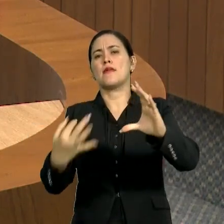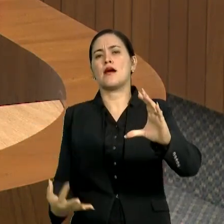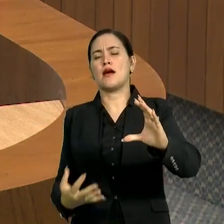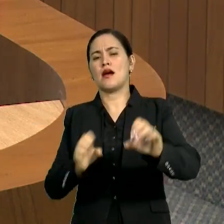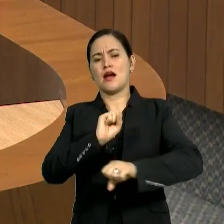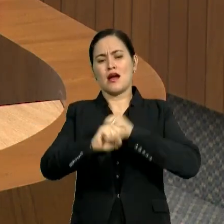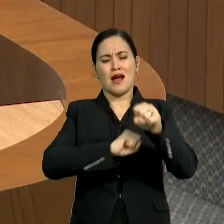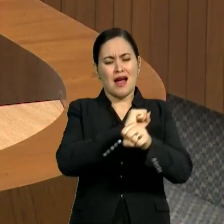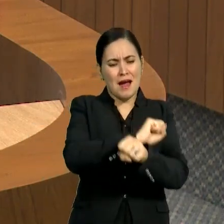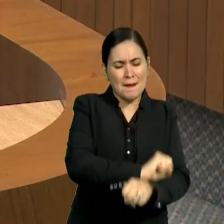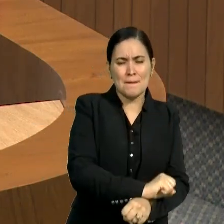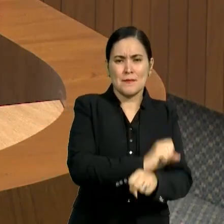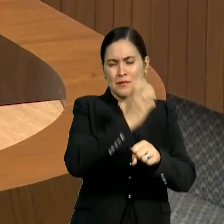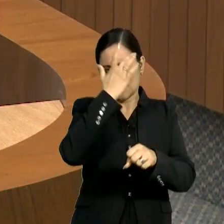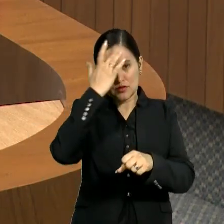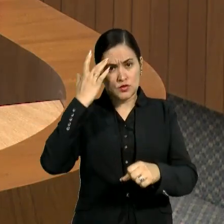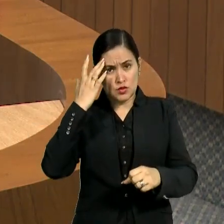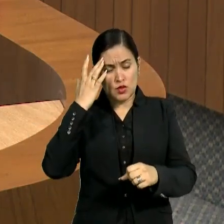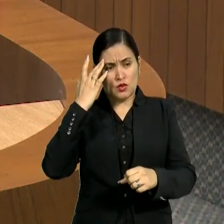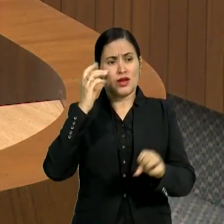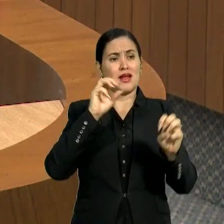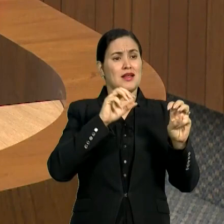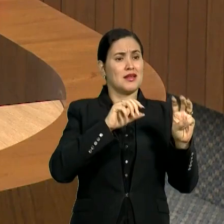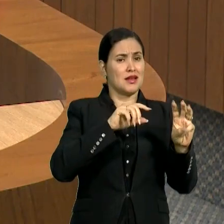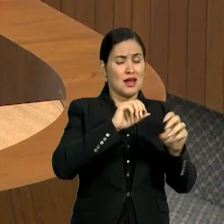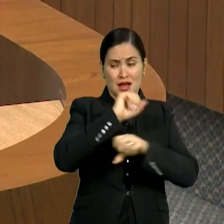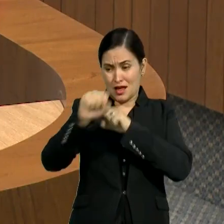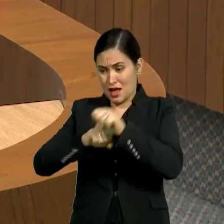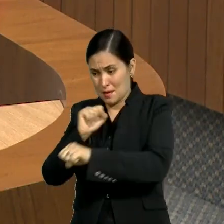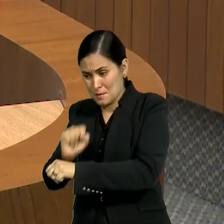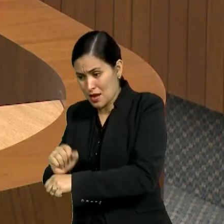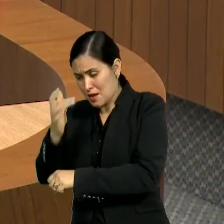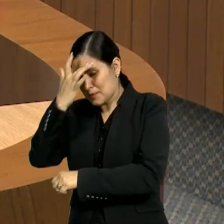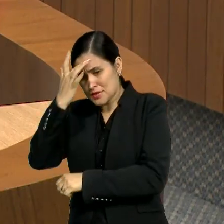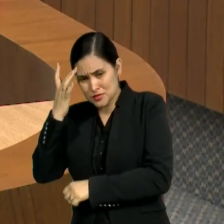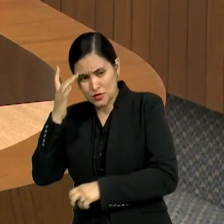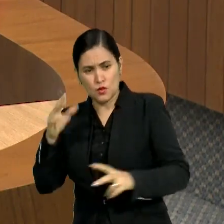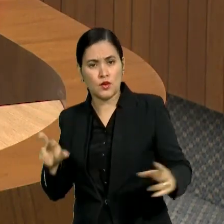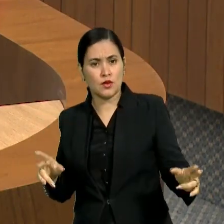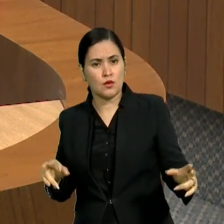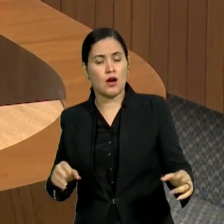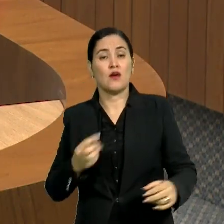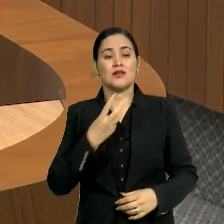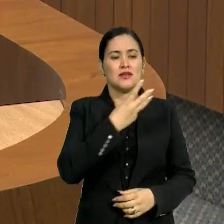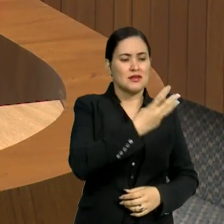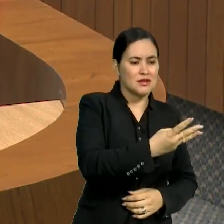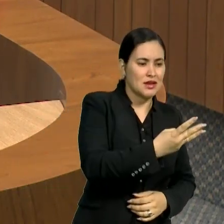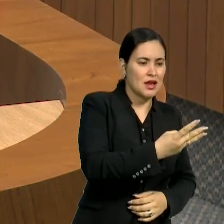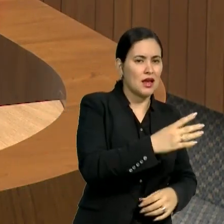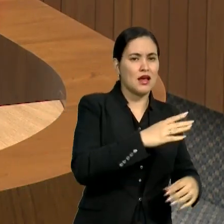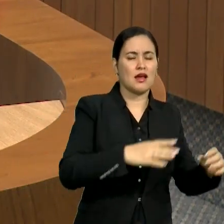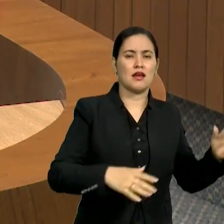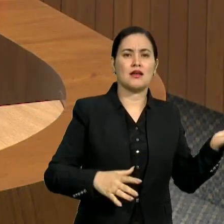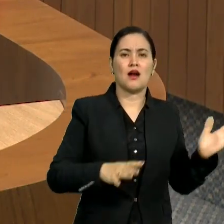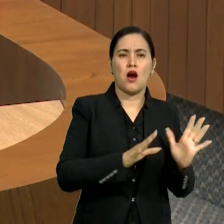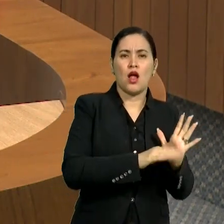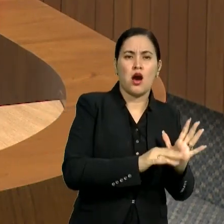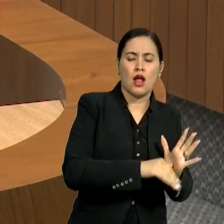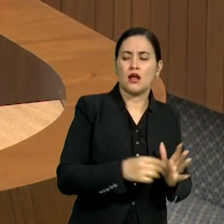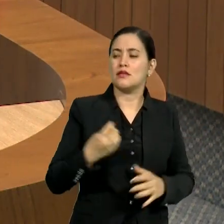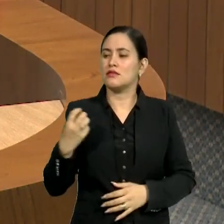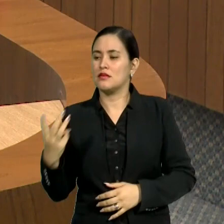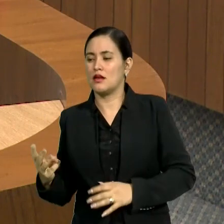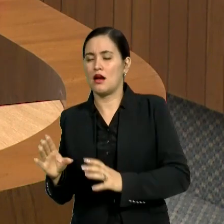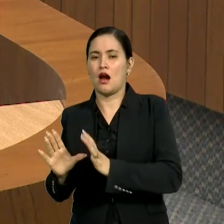três elementos, né? Então, eu já entrei em contato com o secretário de Segurança, com